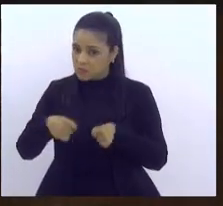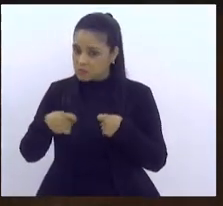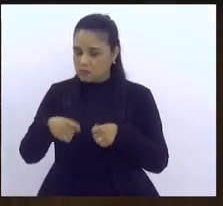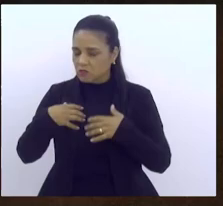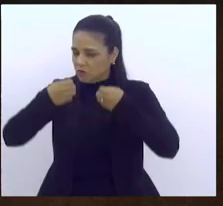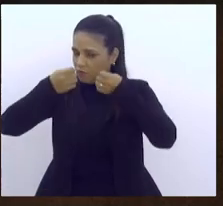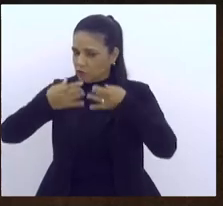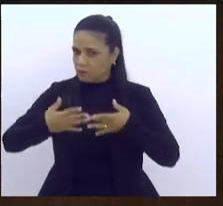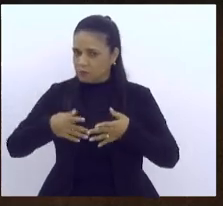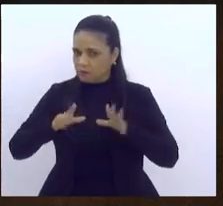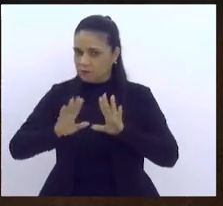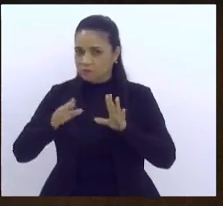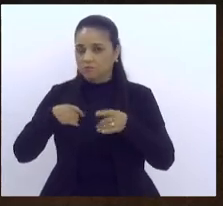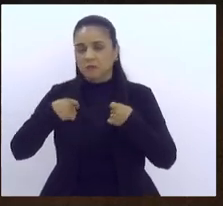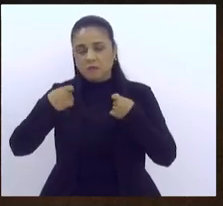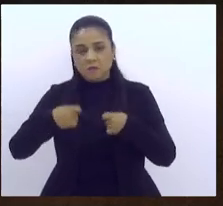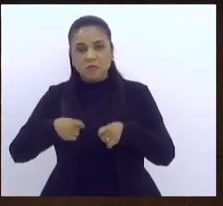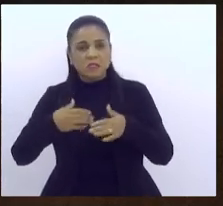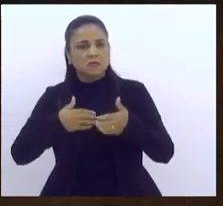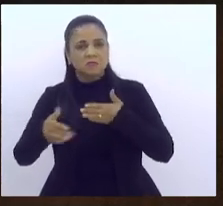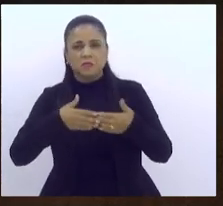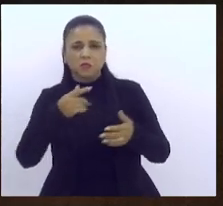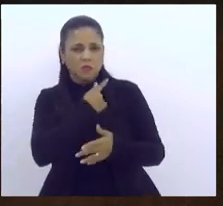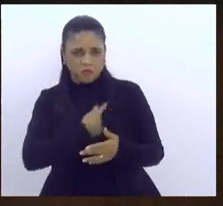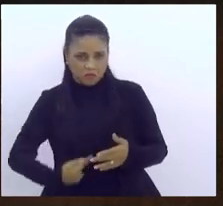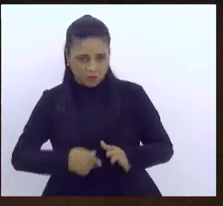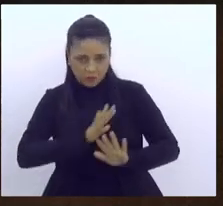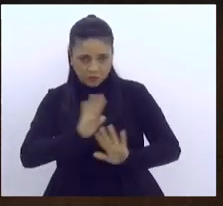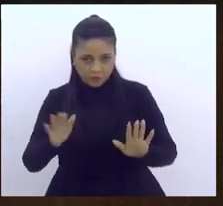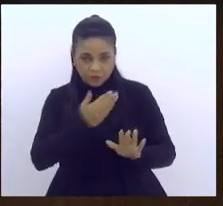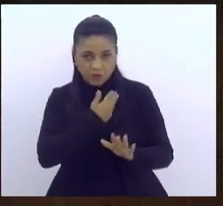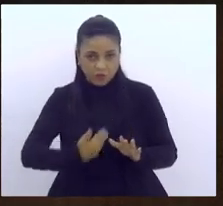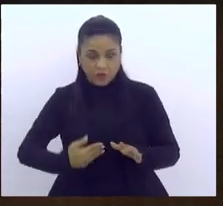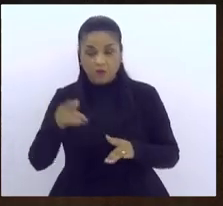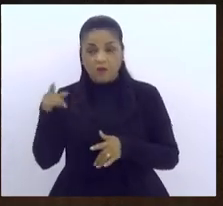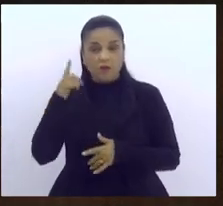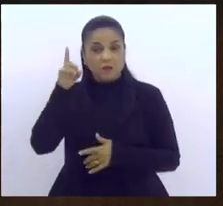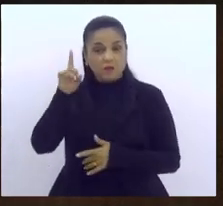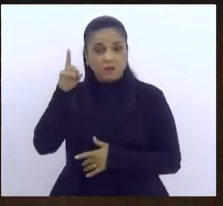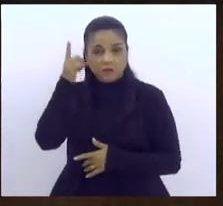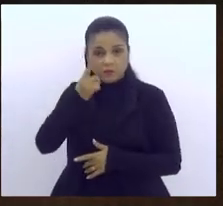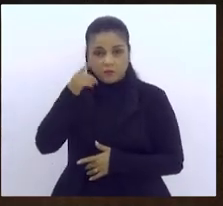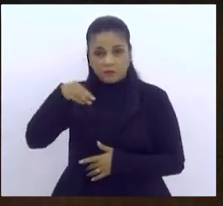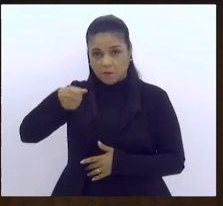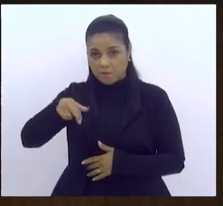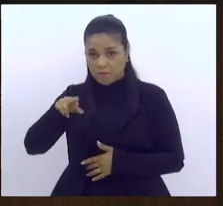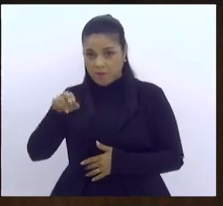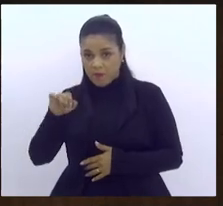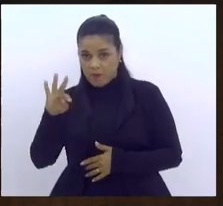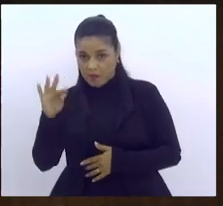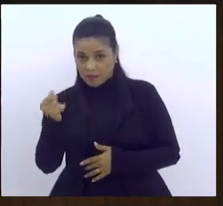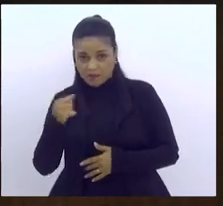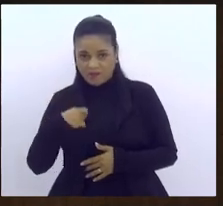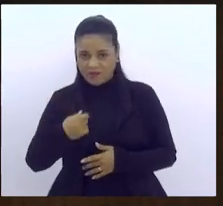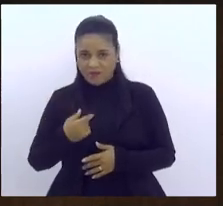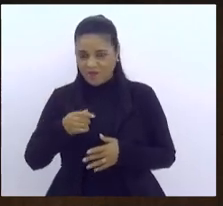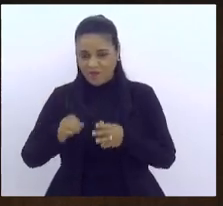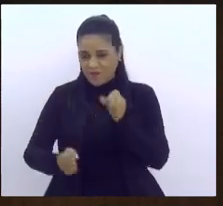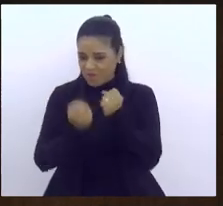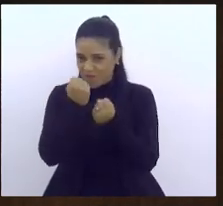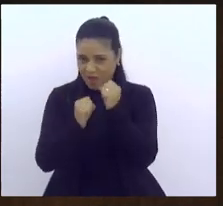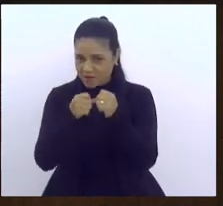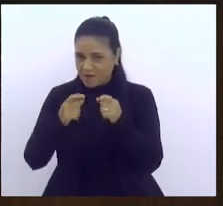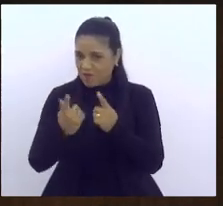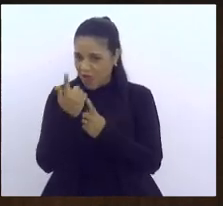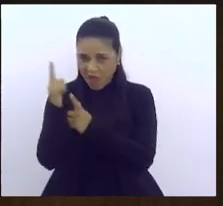fizemos esse enfrentamento, independente do governo qual seja. Como bem disse a deputada Marta Rocha, não entra arma, armas não são fabricadas aqui, armas